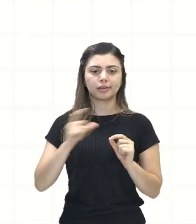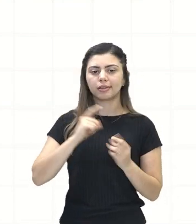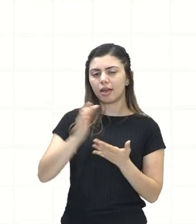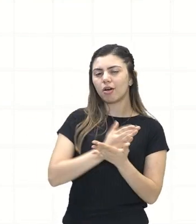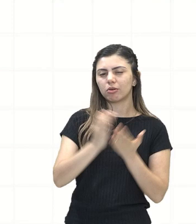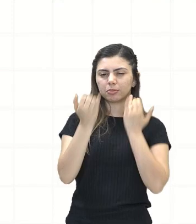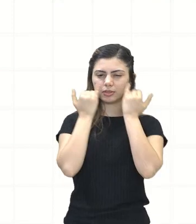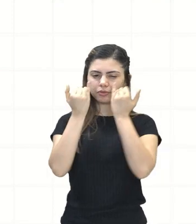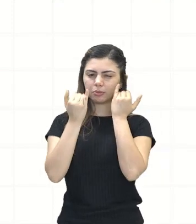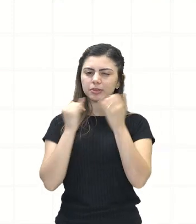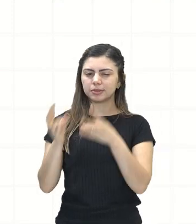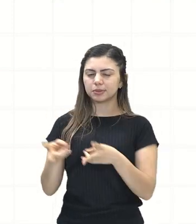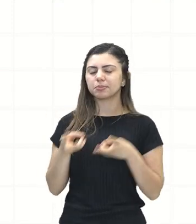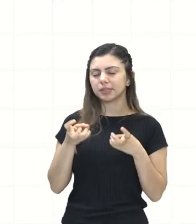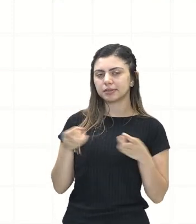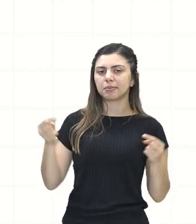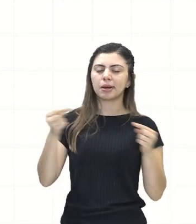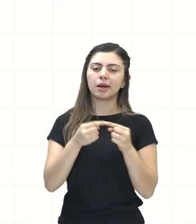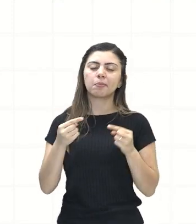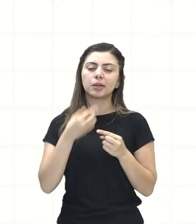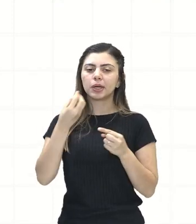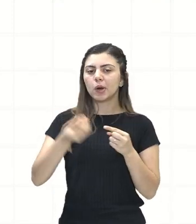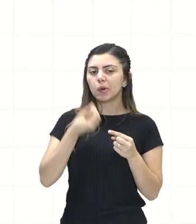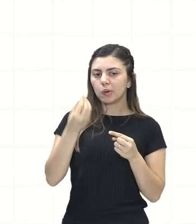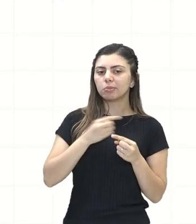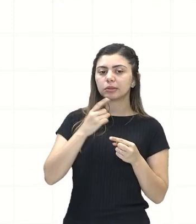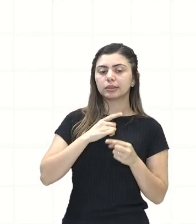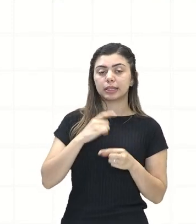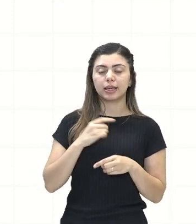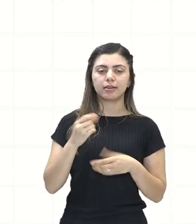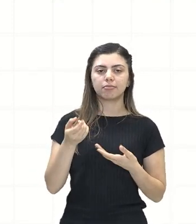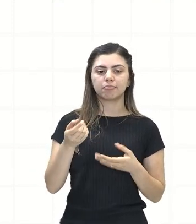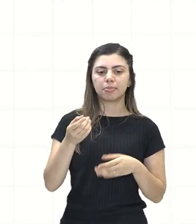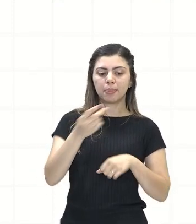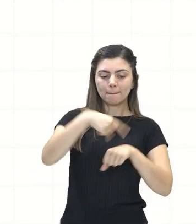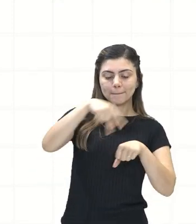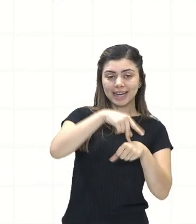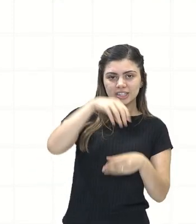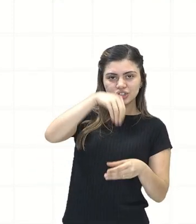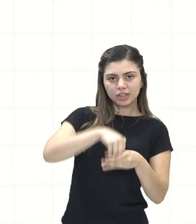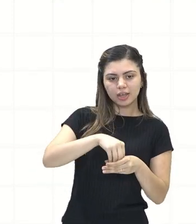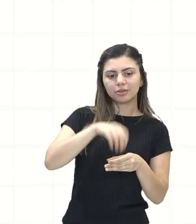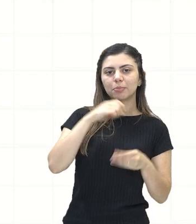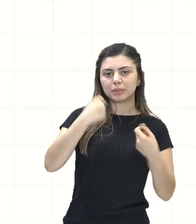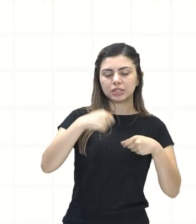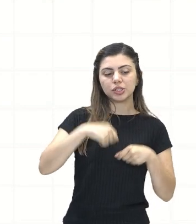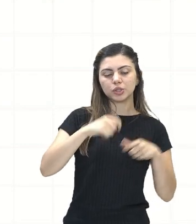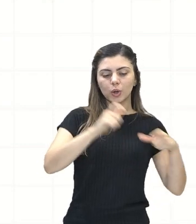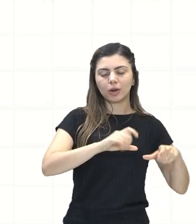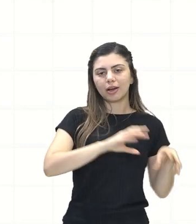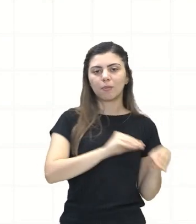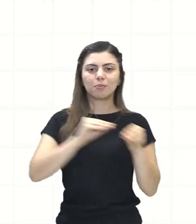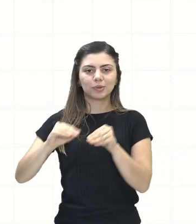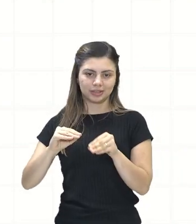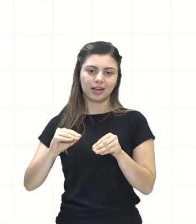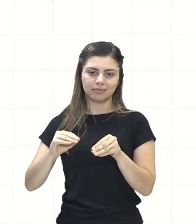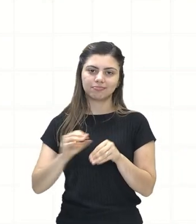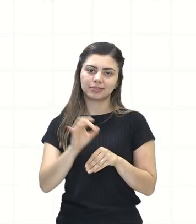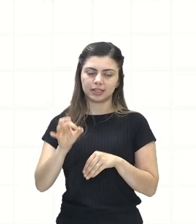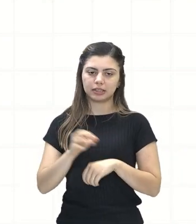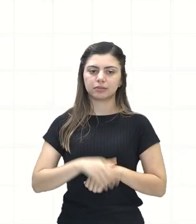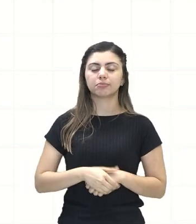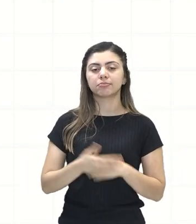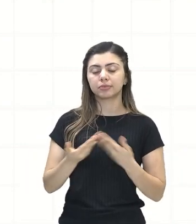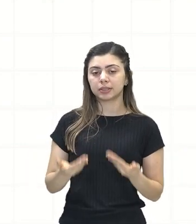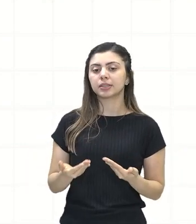algumas informações, né, com relação aos deslocados internos. Dentre as pessoas que tiveram que se deslocar dentro do país, né,